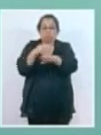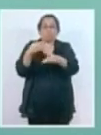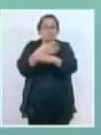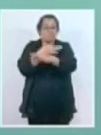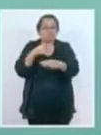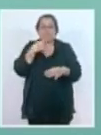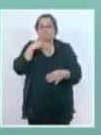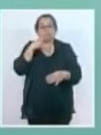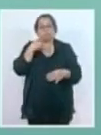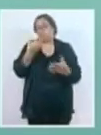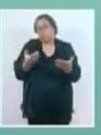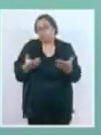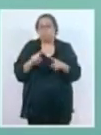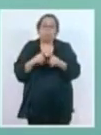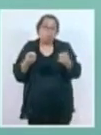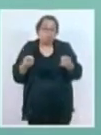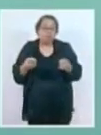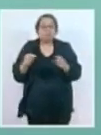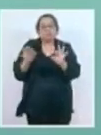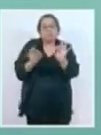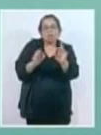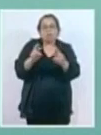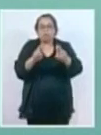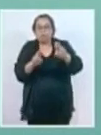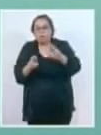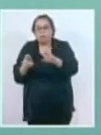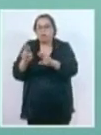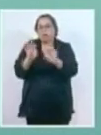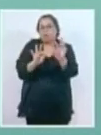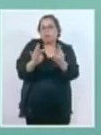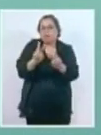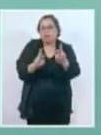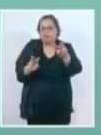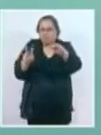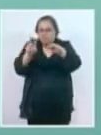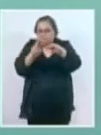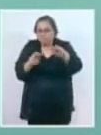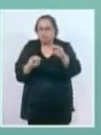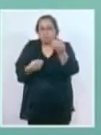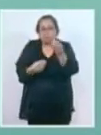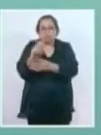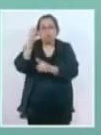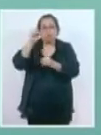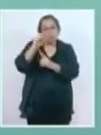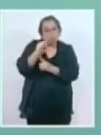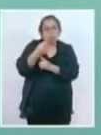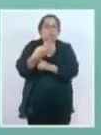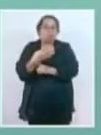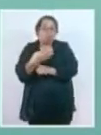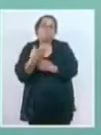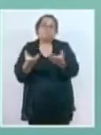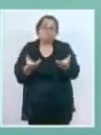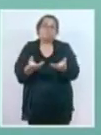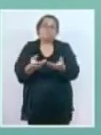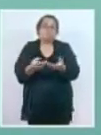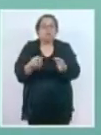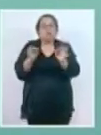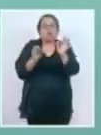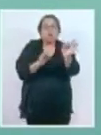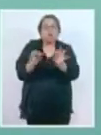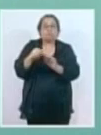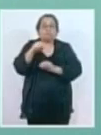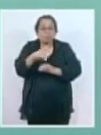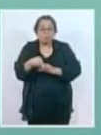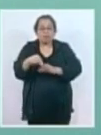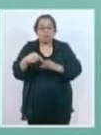mas está havendo agora uma reanálise Sim. para a implantação desse quarto semáforo e a readaptação, a devolução da